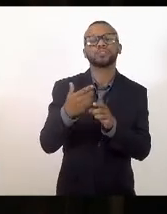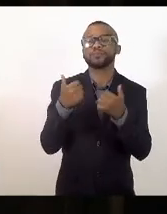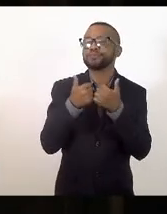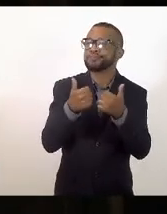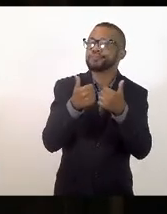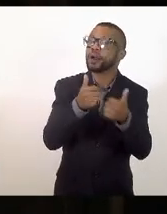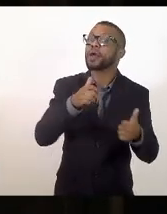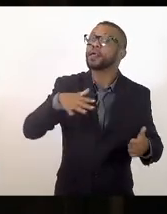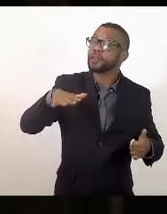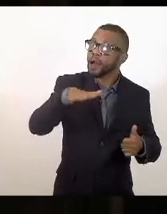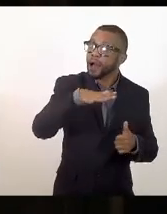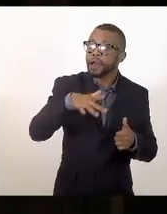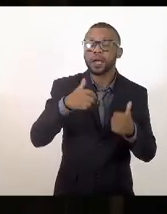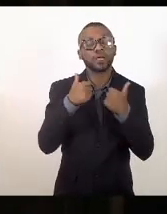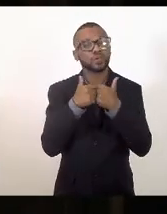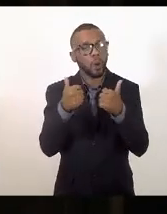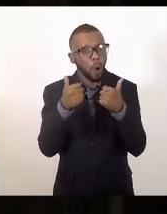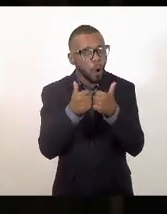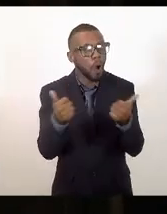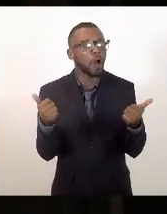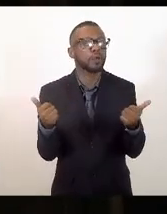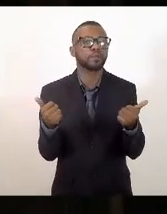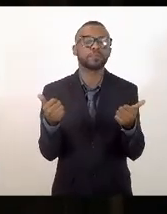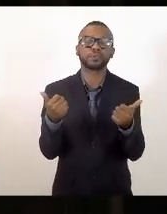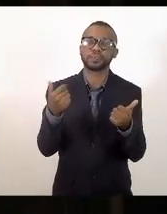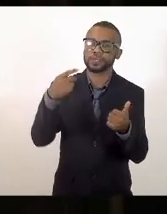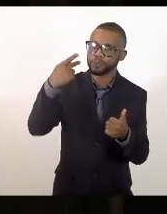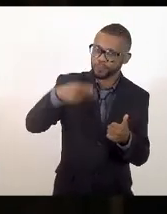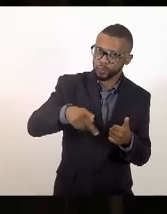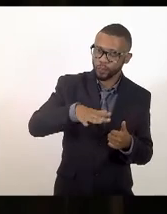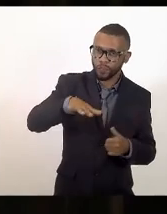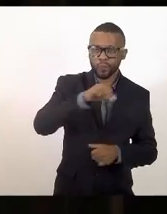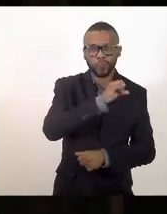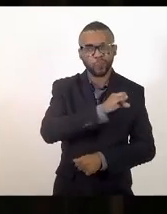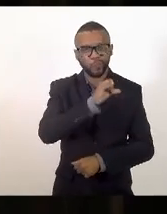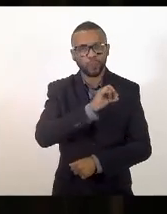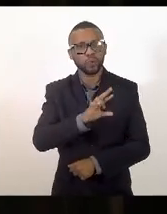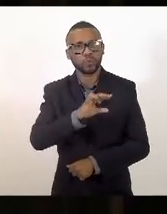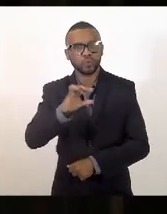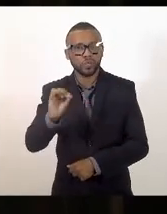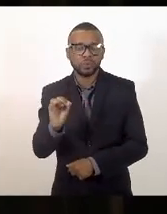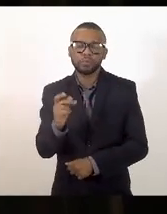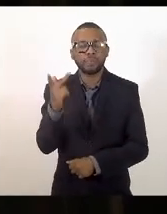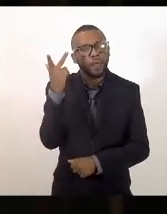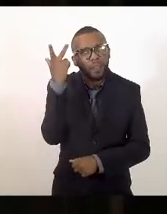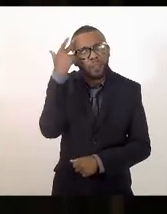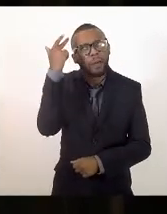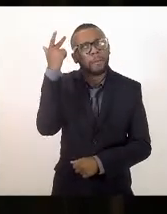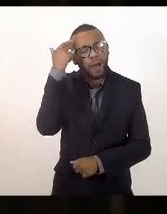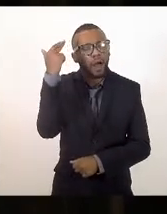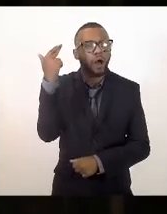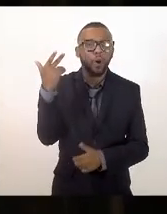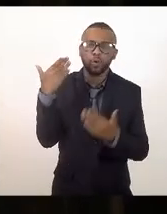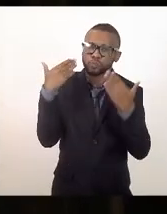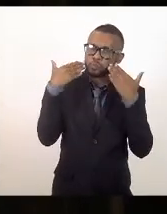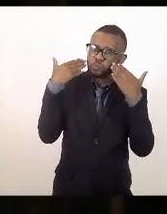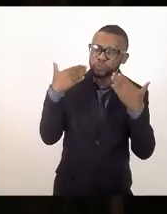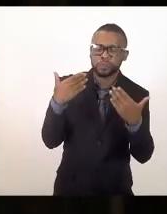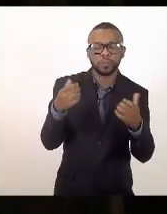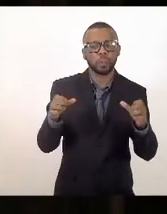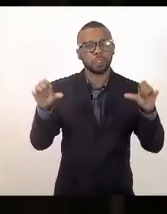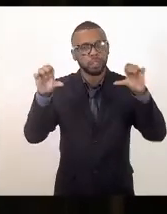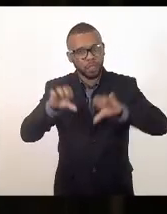de ônibus, ônibus interestaduais. É algo que seria normal diante da crise que nós vivemos no